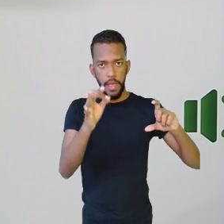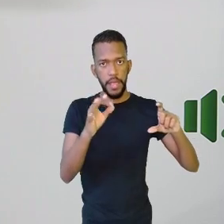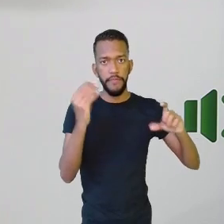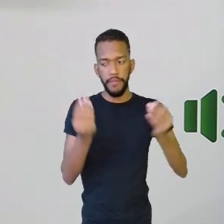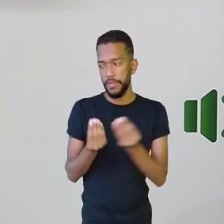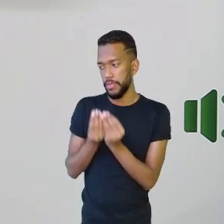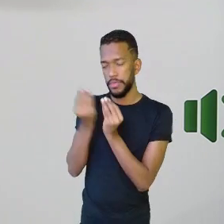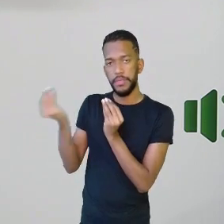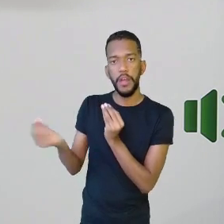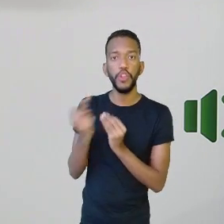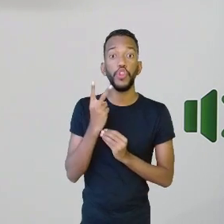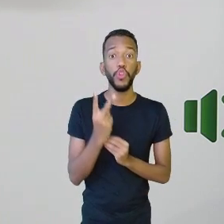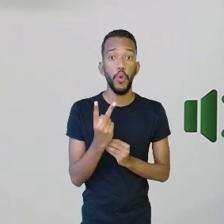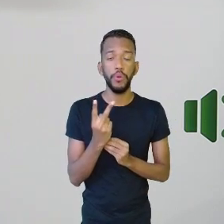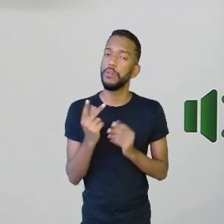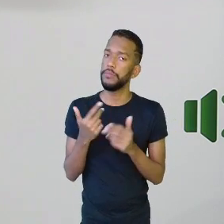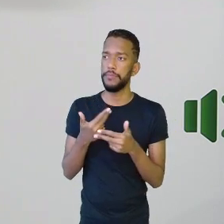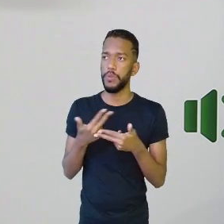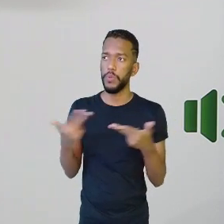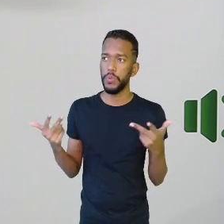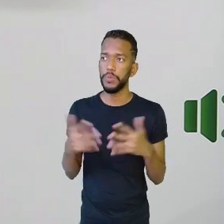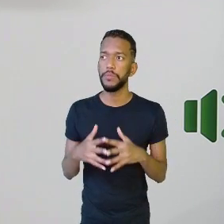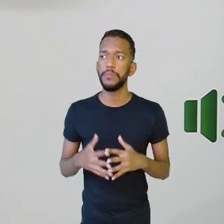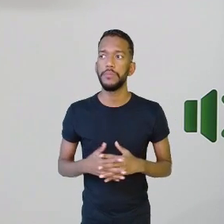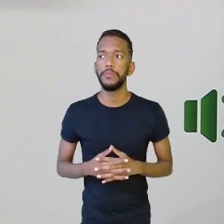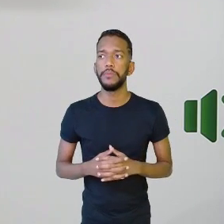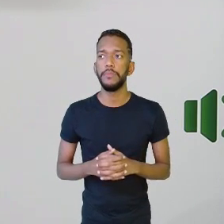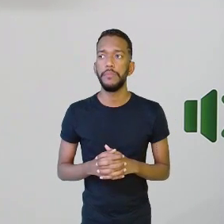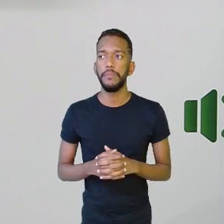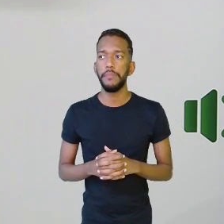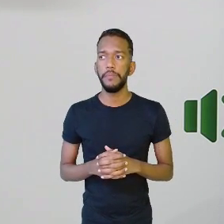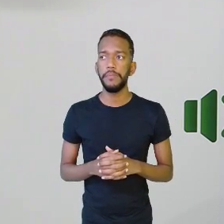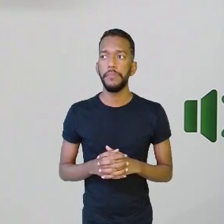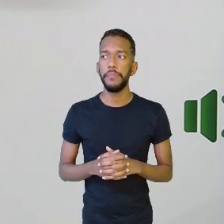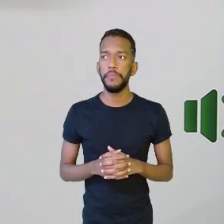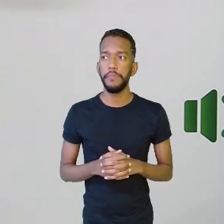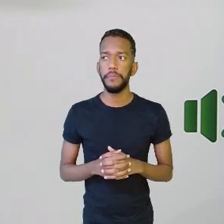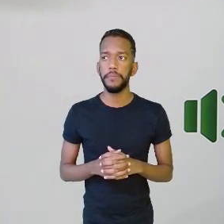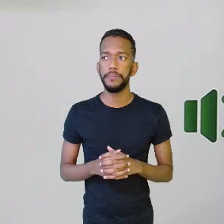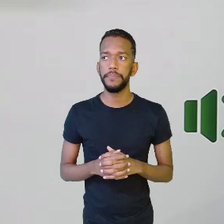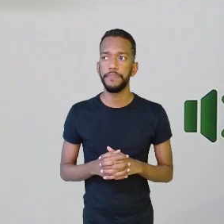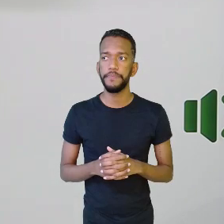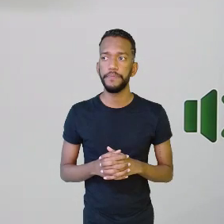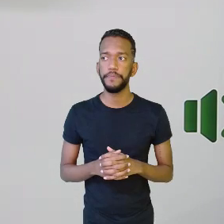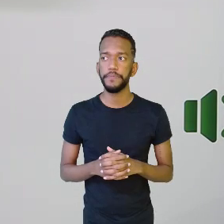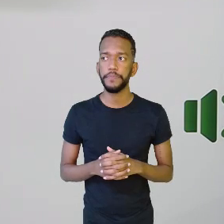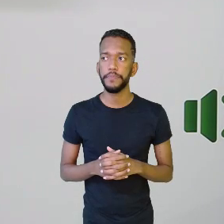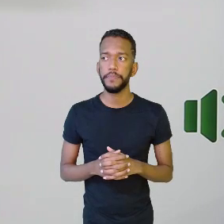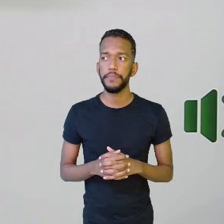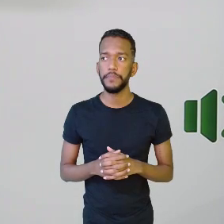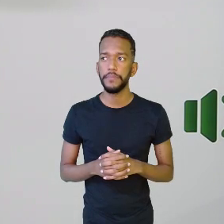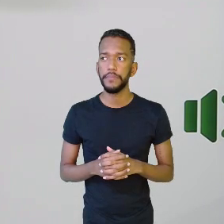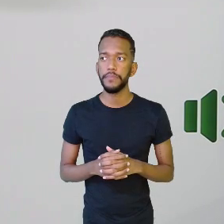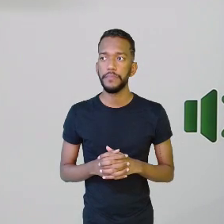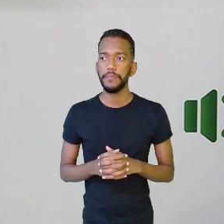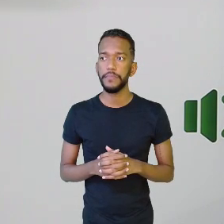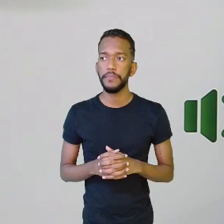irmão dele algum pedaço. Vamos ver quantos pedaços? Olha só.